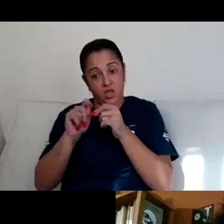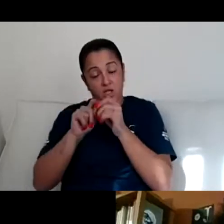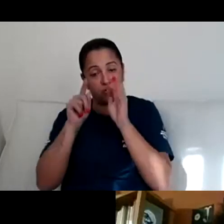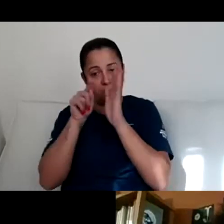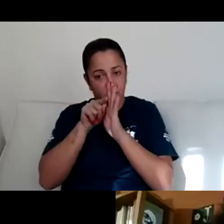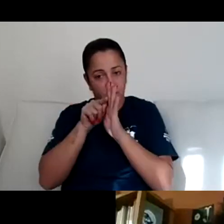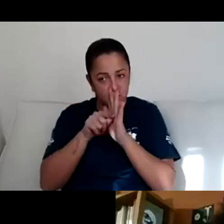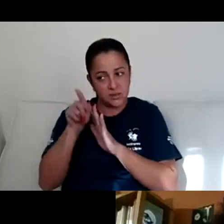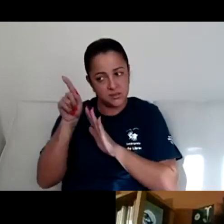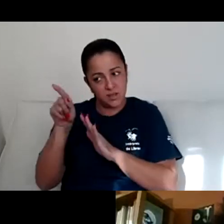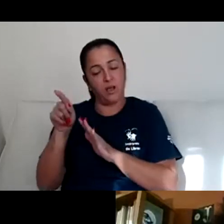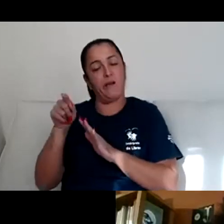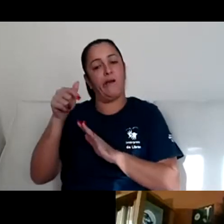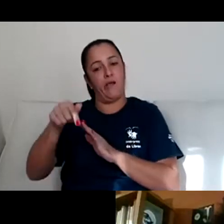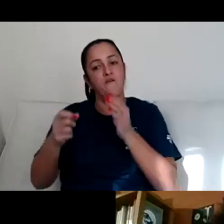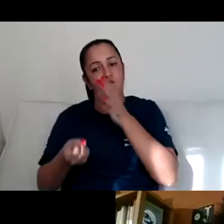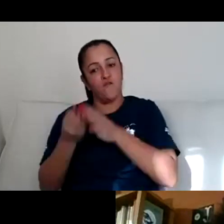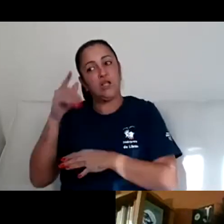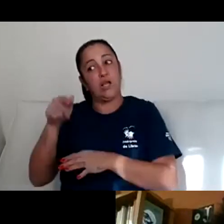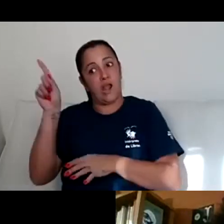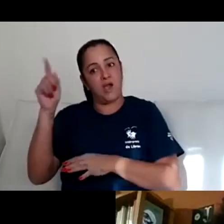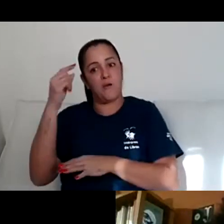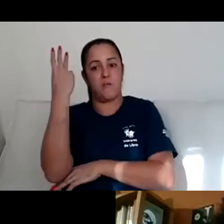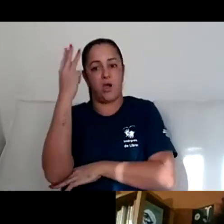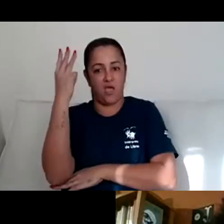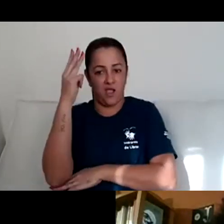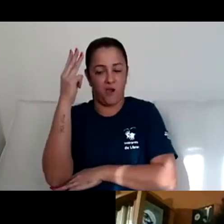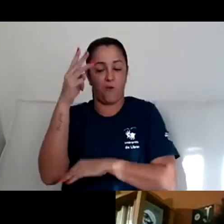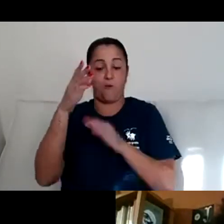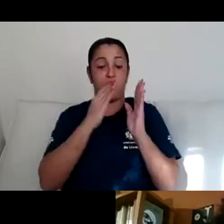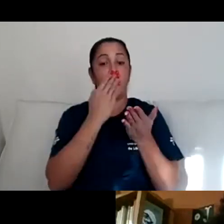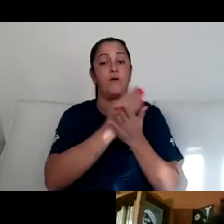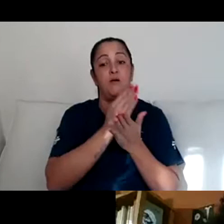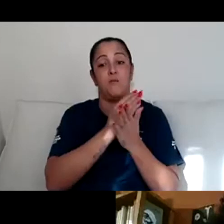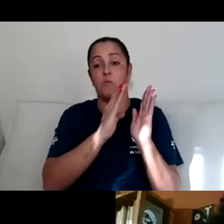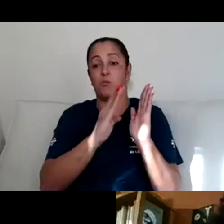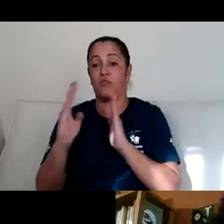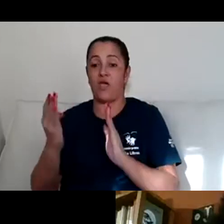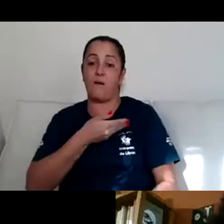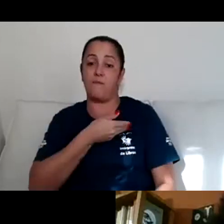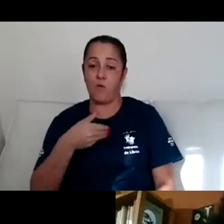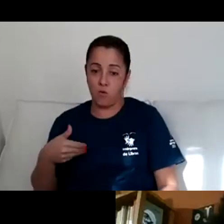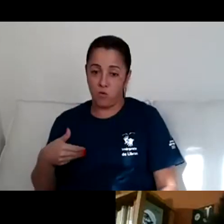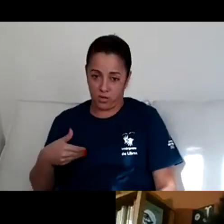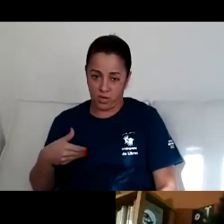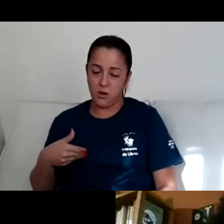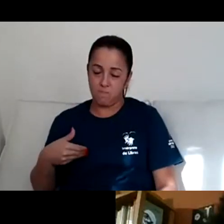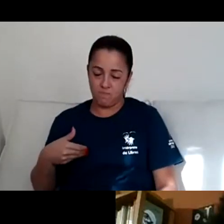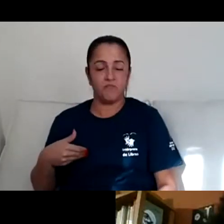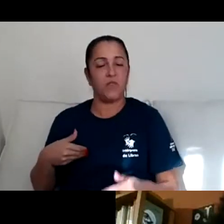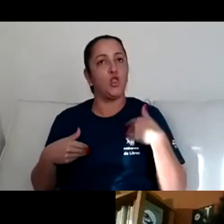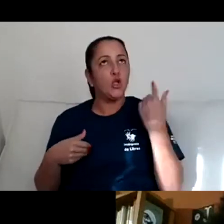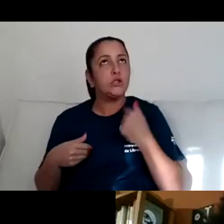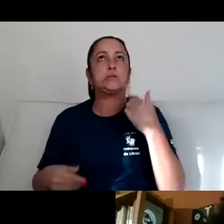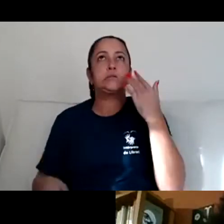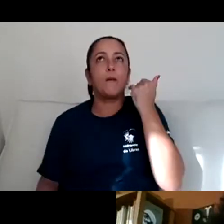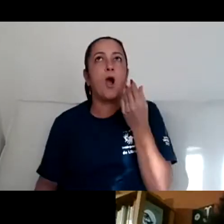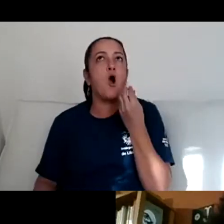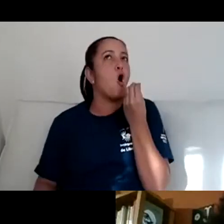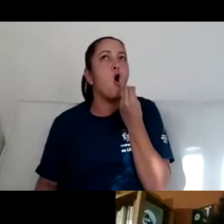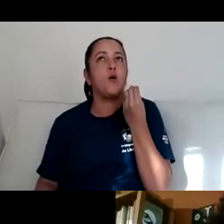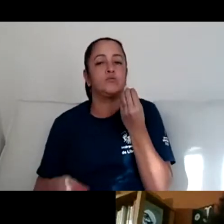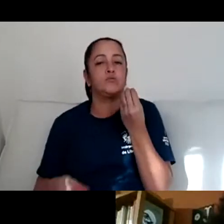biblioteca pública no Maranhão, para a gente ter uma noção da realidade dessa biblioteca,